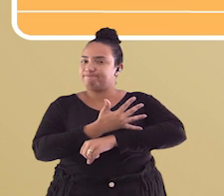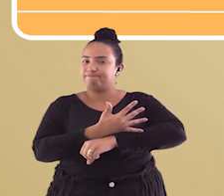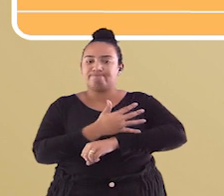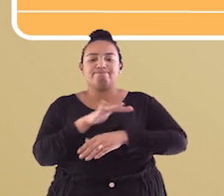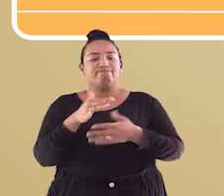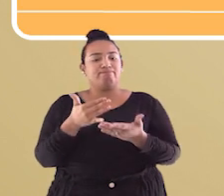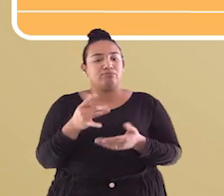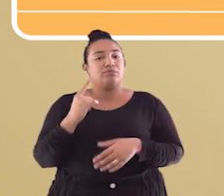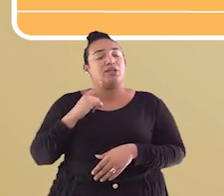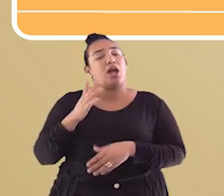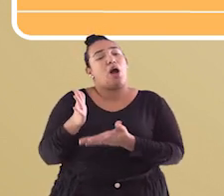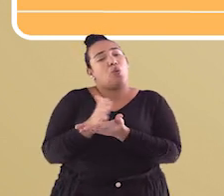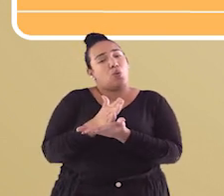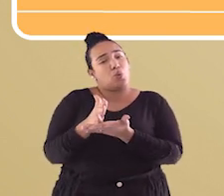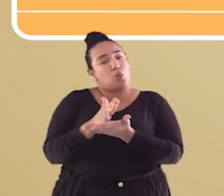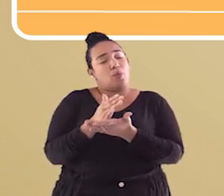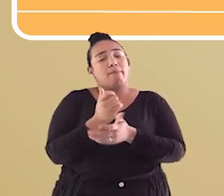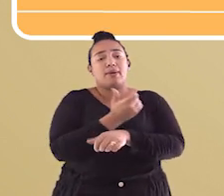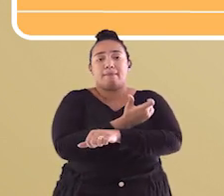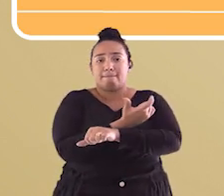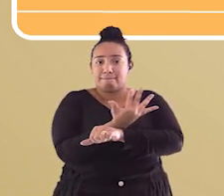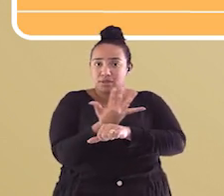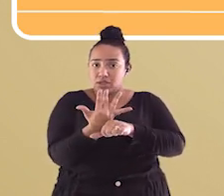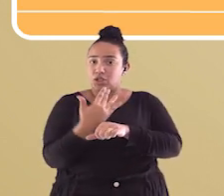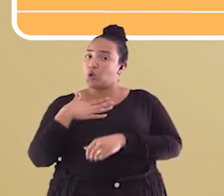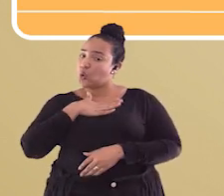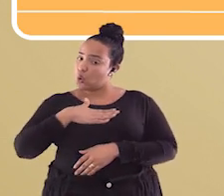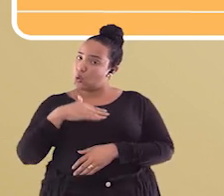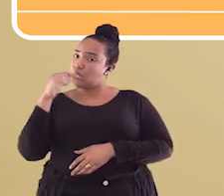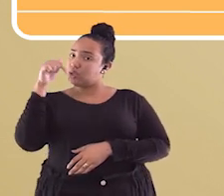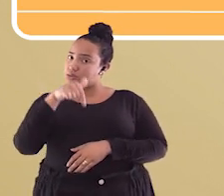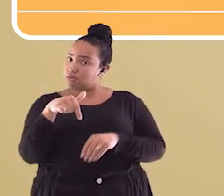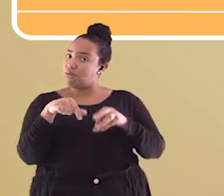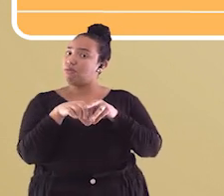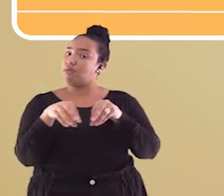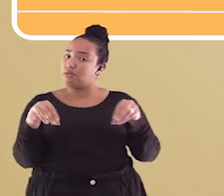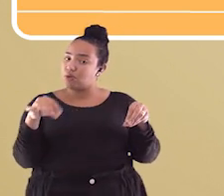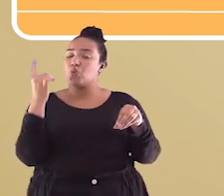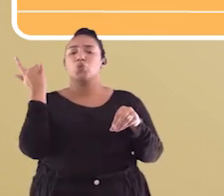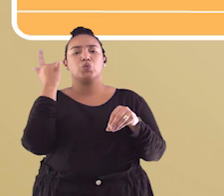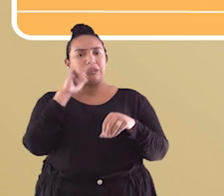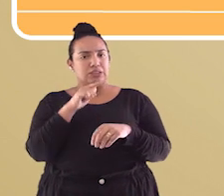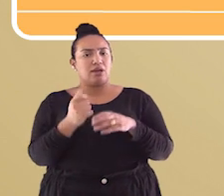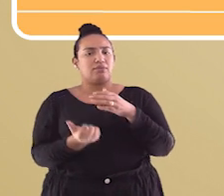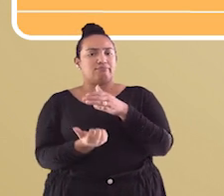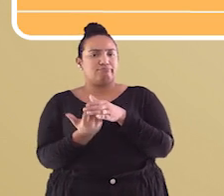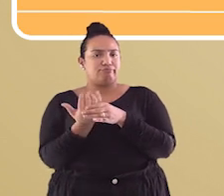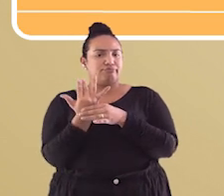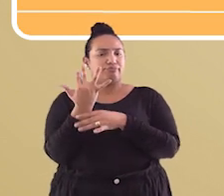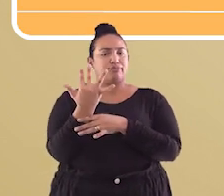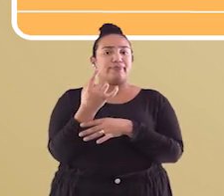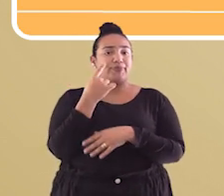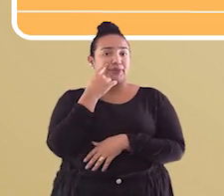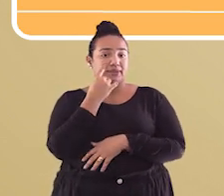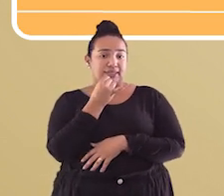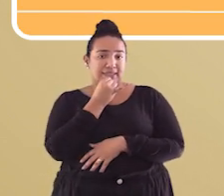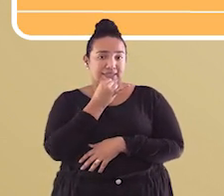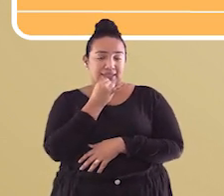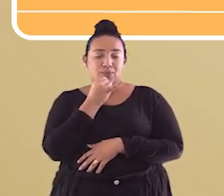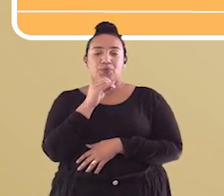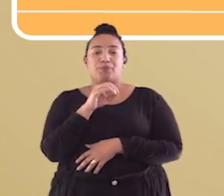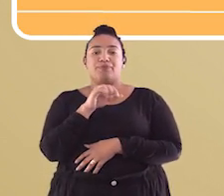Alguns tipos de planta. Porém, algumas plantas gostam desse tipo de solo e crescem muito bem, como é o caso